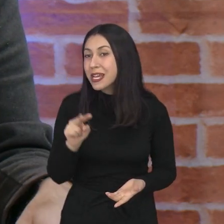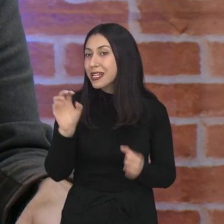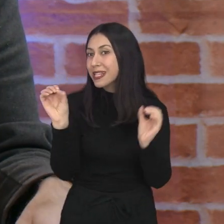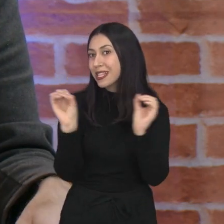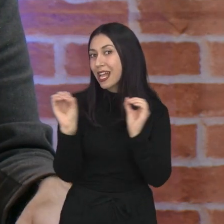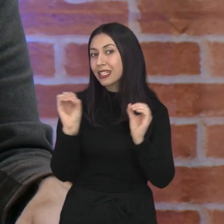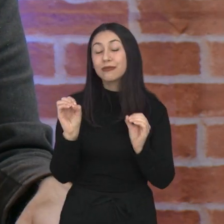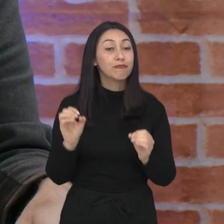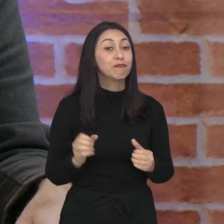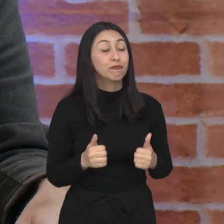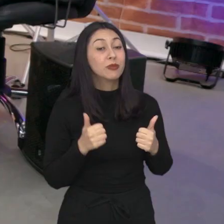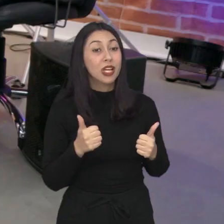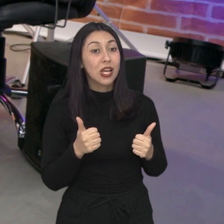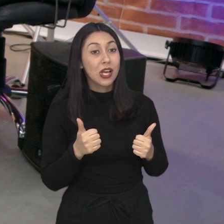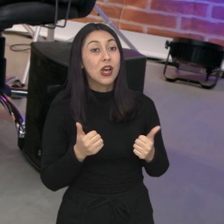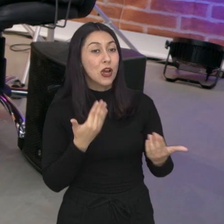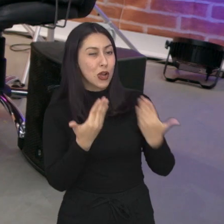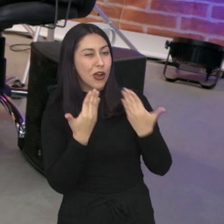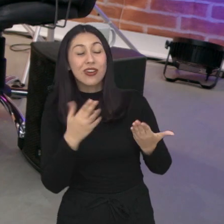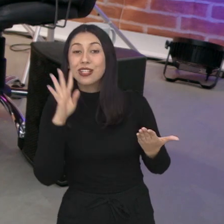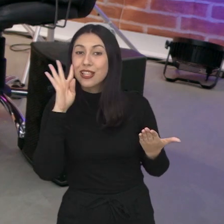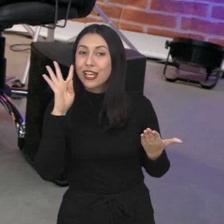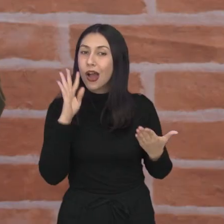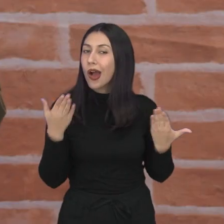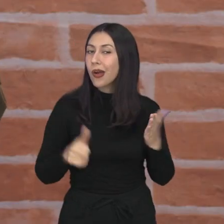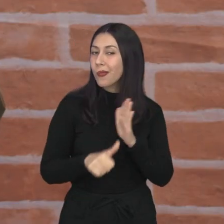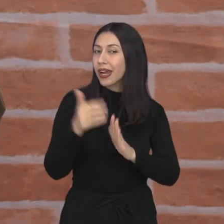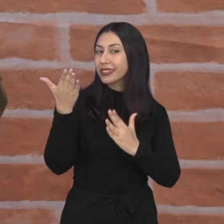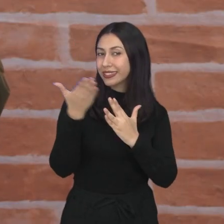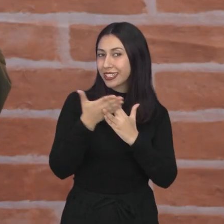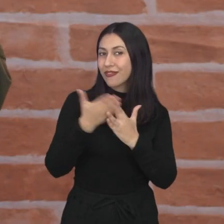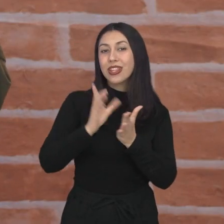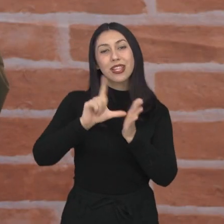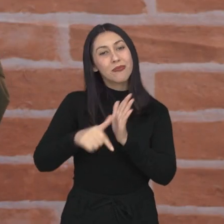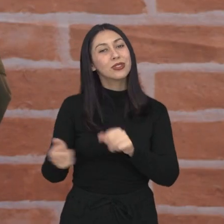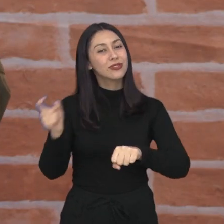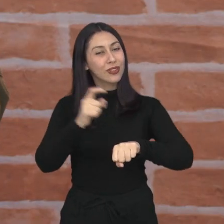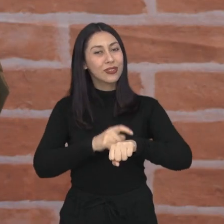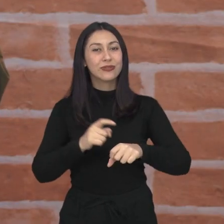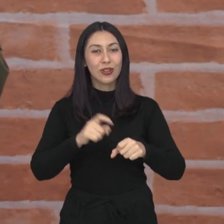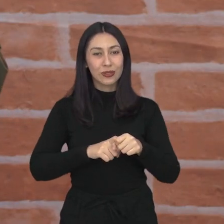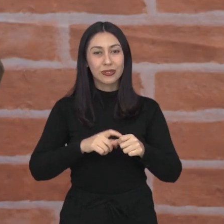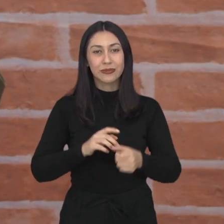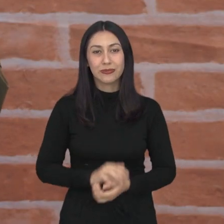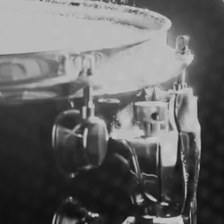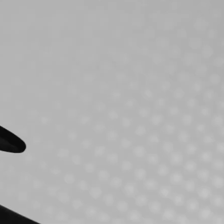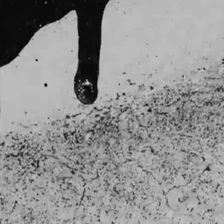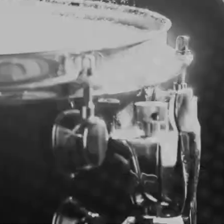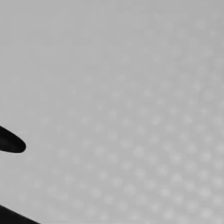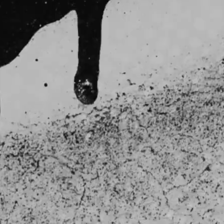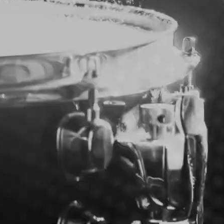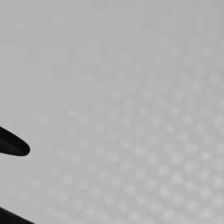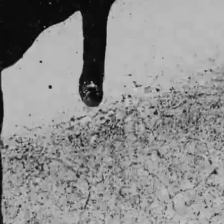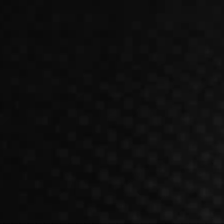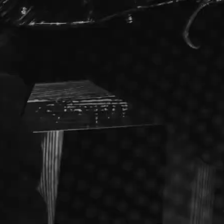leem. Pode crer, o nosso bate-papo tá muito legal, mas agora eu vou pro nosso primeiro intervalo e volto já.